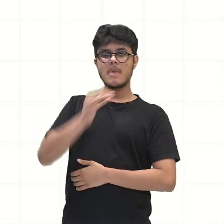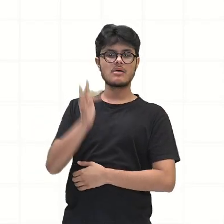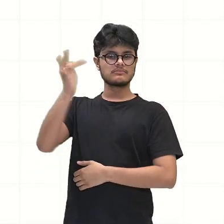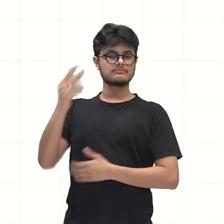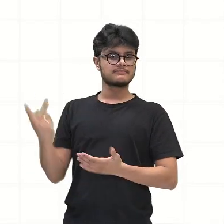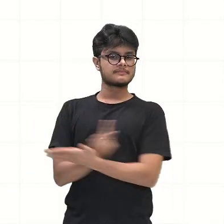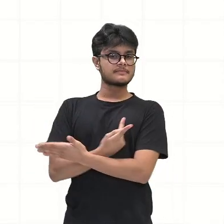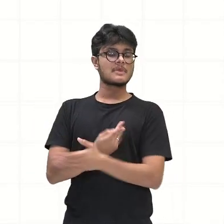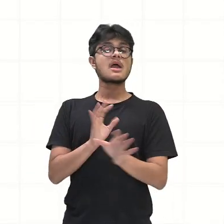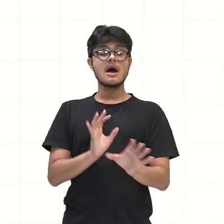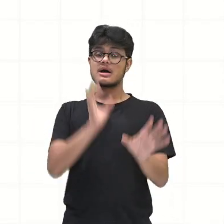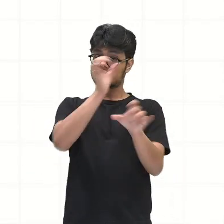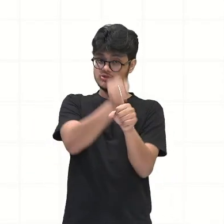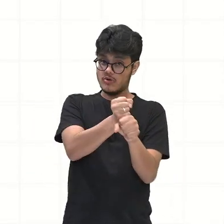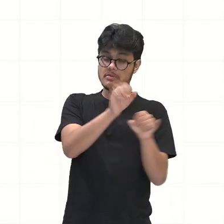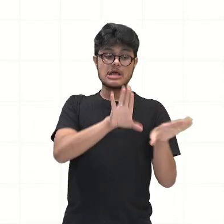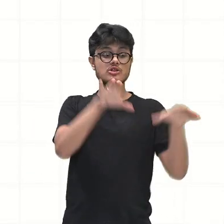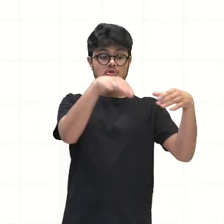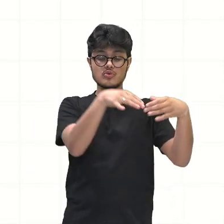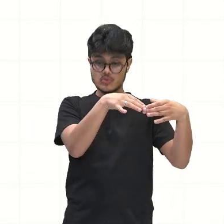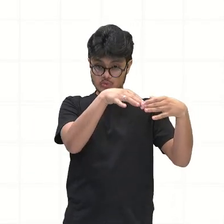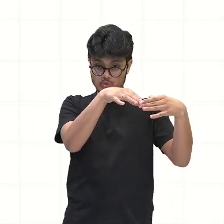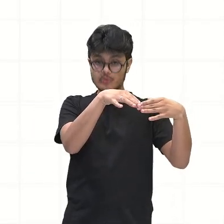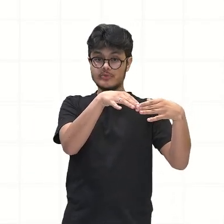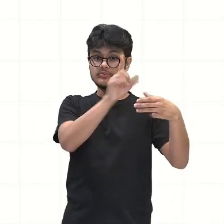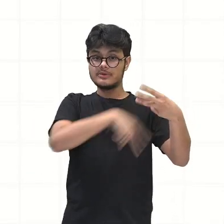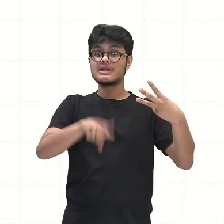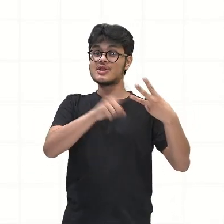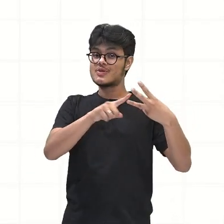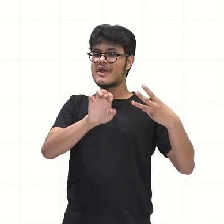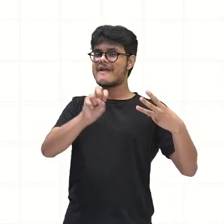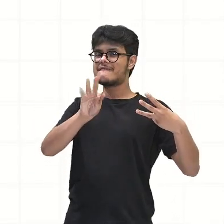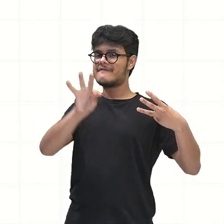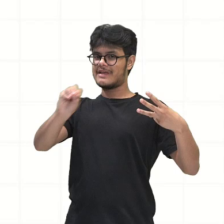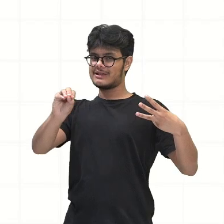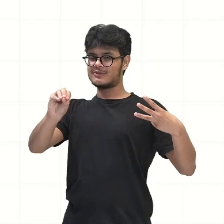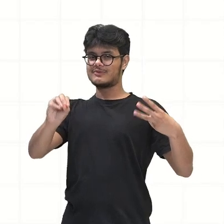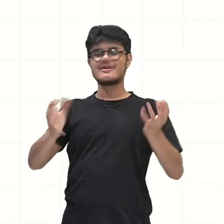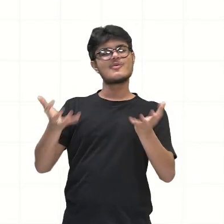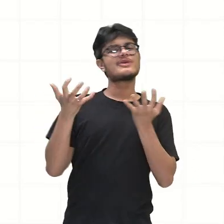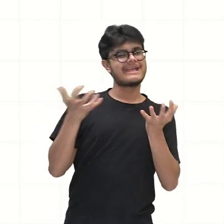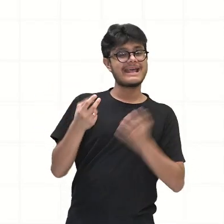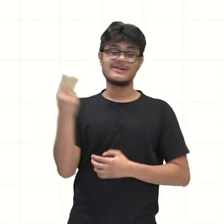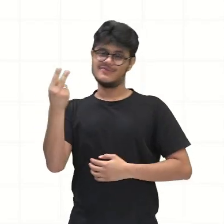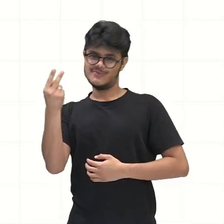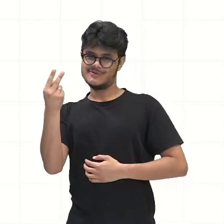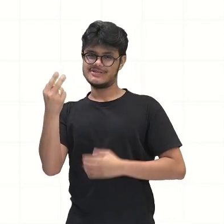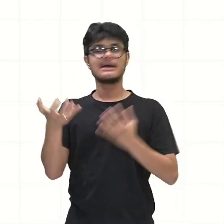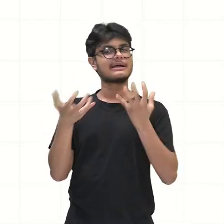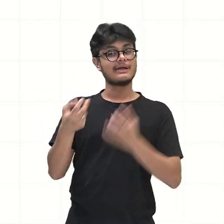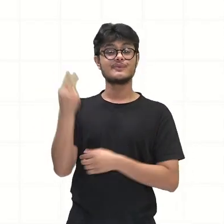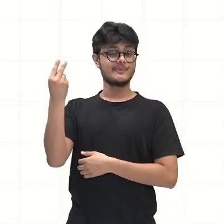pela quantidade de elementos que tem no evento. No nosso caso da moeda, eram 2